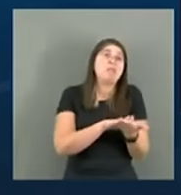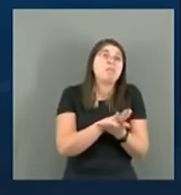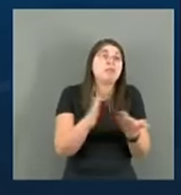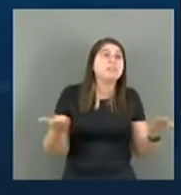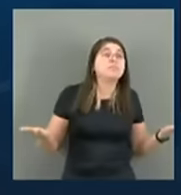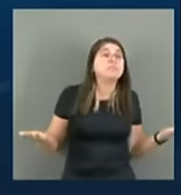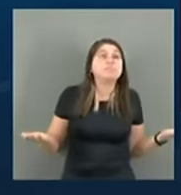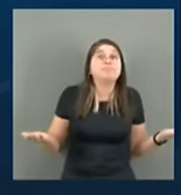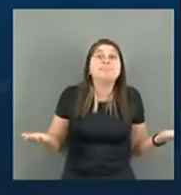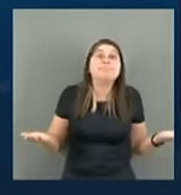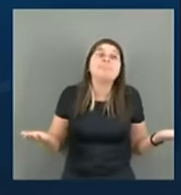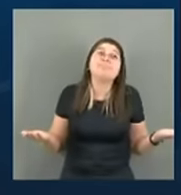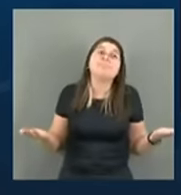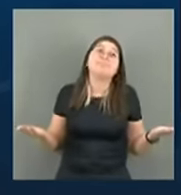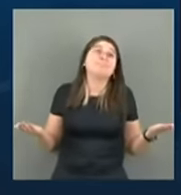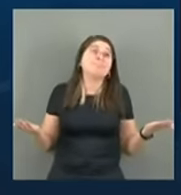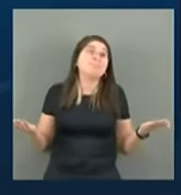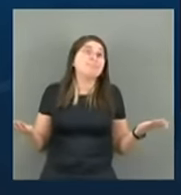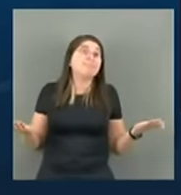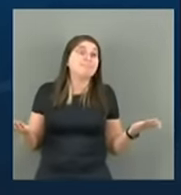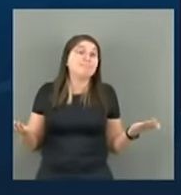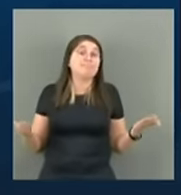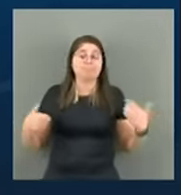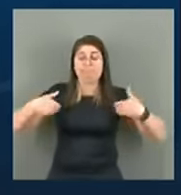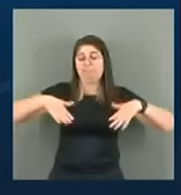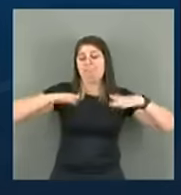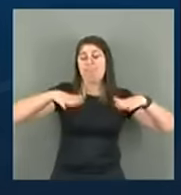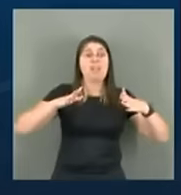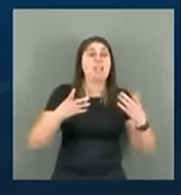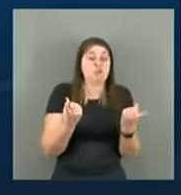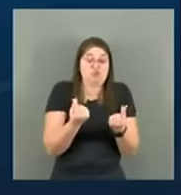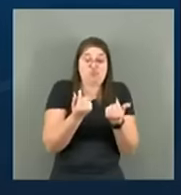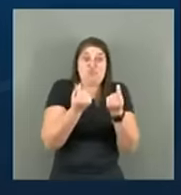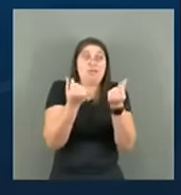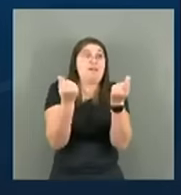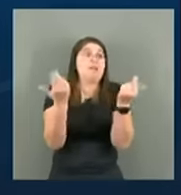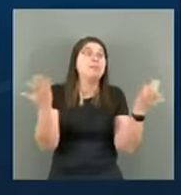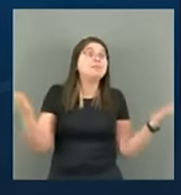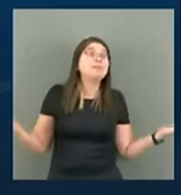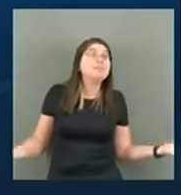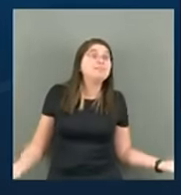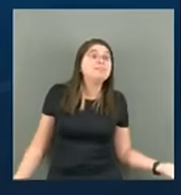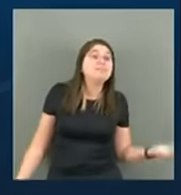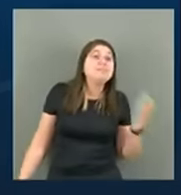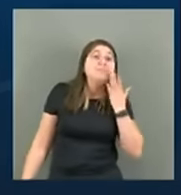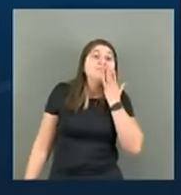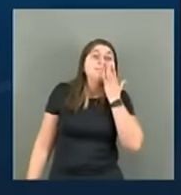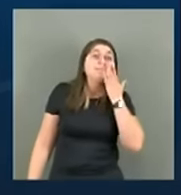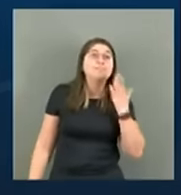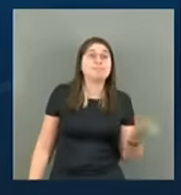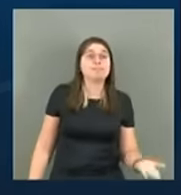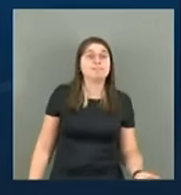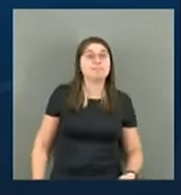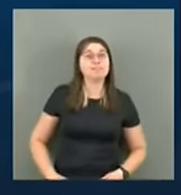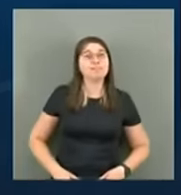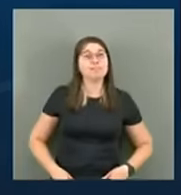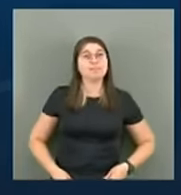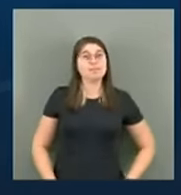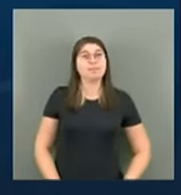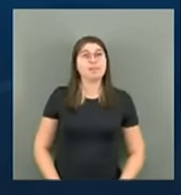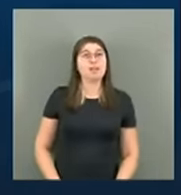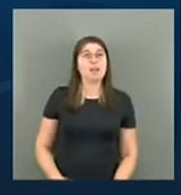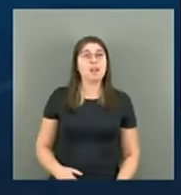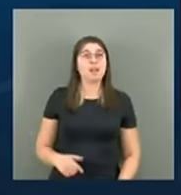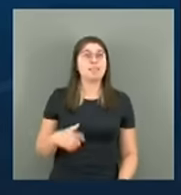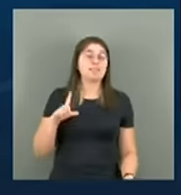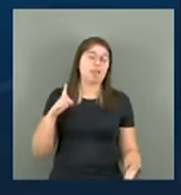nada, meu, deixa rolar, é dinheiro. A gente não entrando em política, Cajuru, Romário, a gente tá com